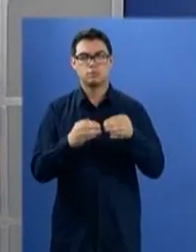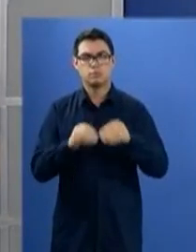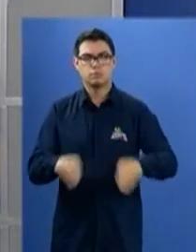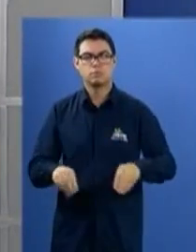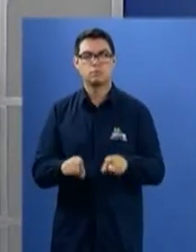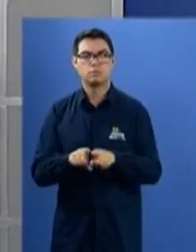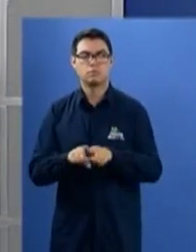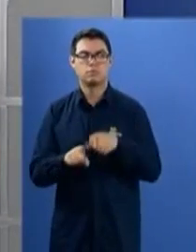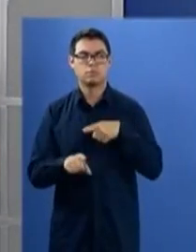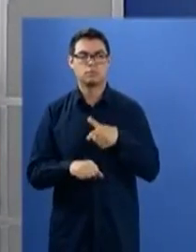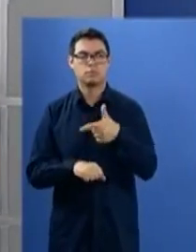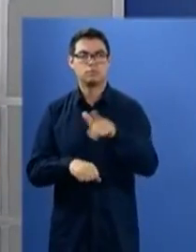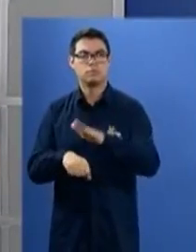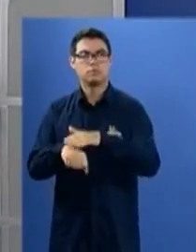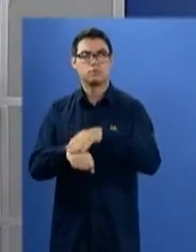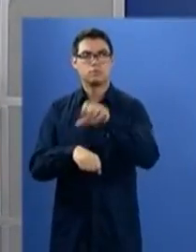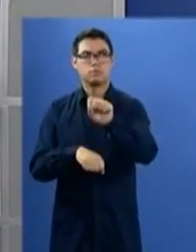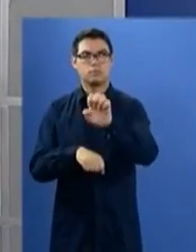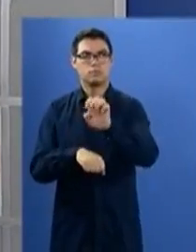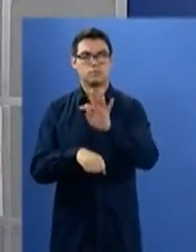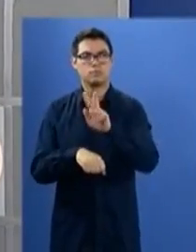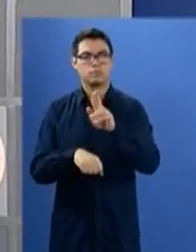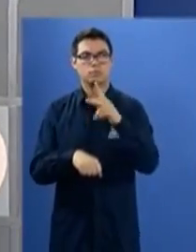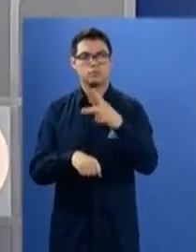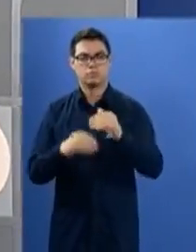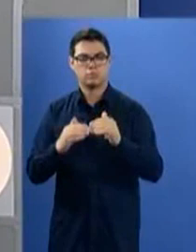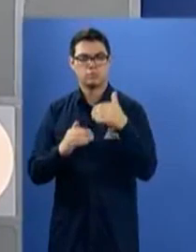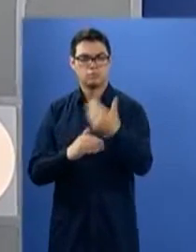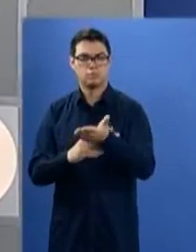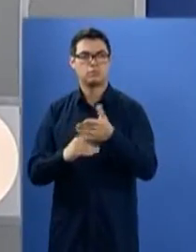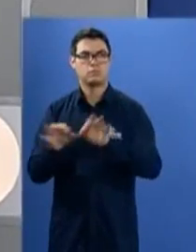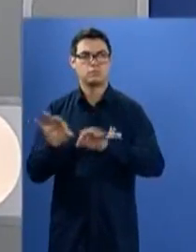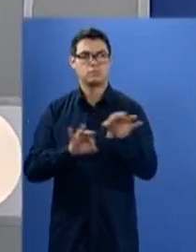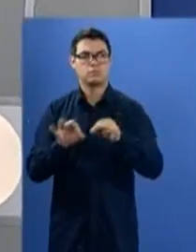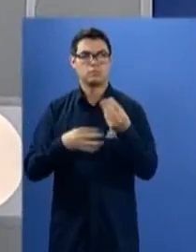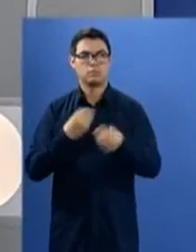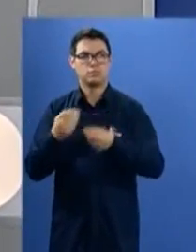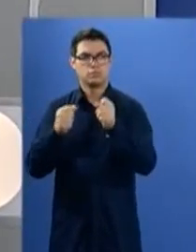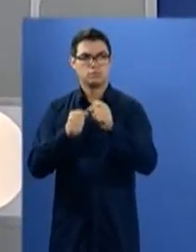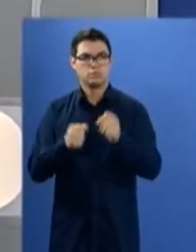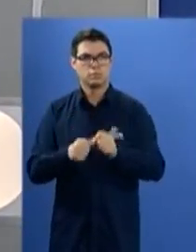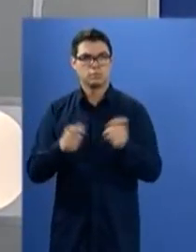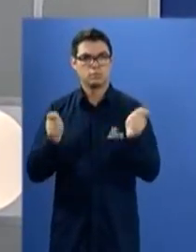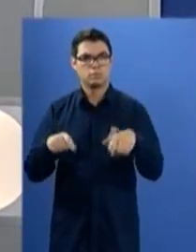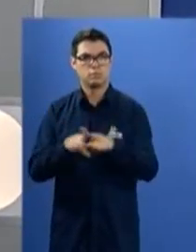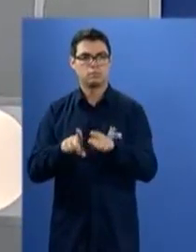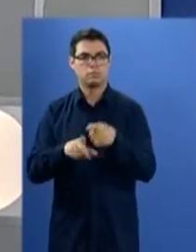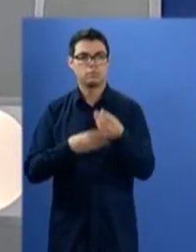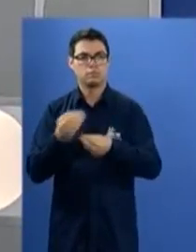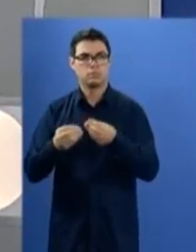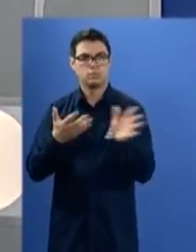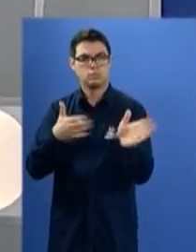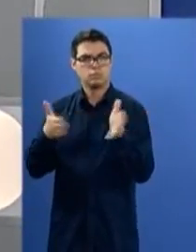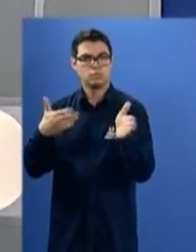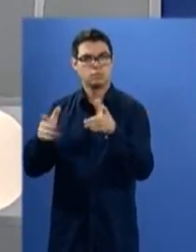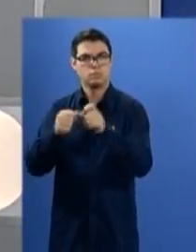desperdiçado. E temos o setup externo, as operações que podem ser realizadas com a máquina